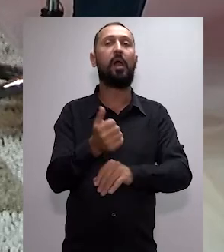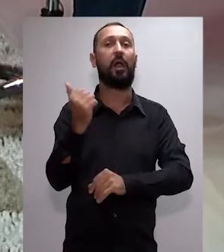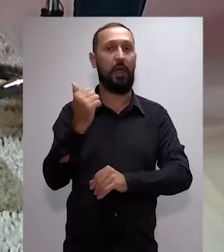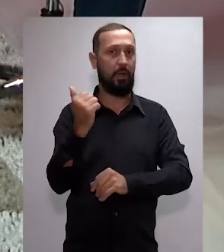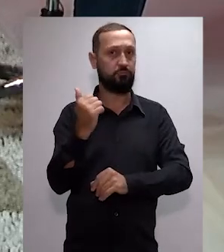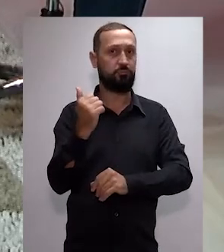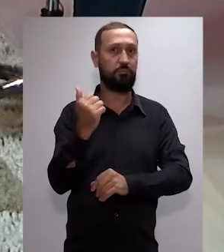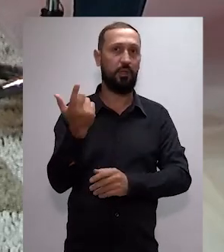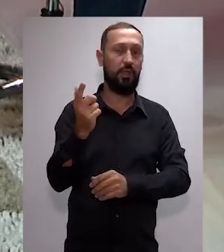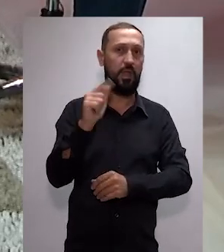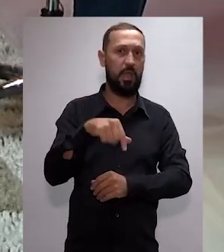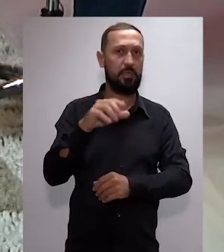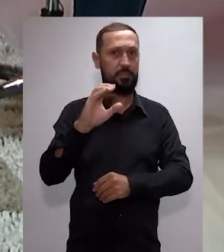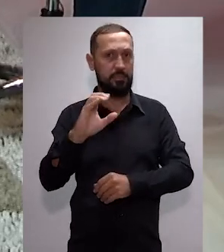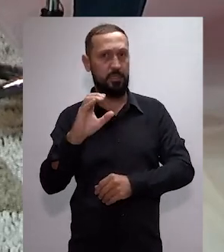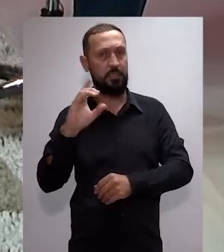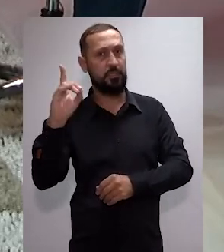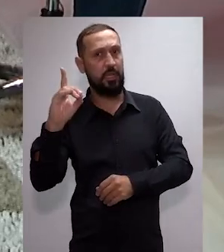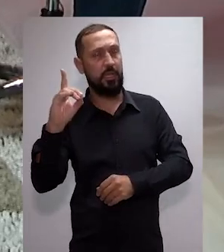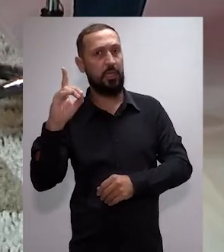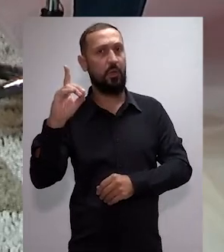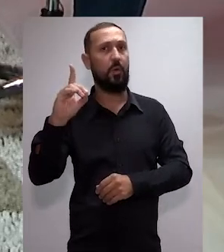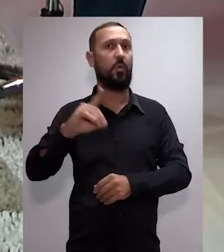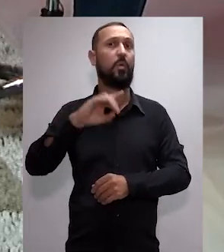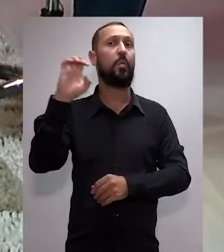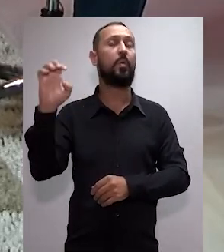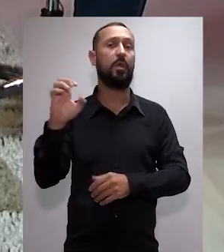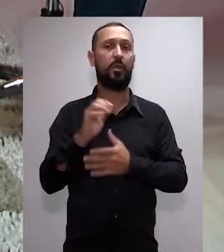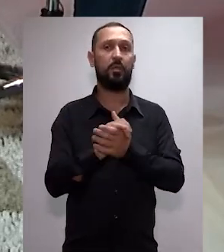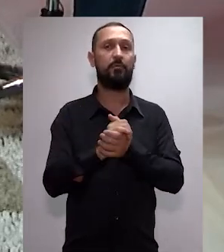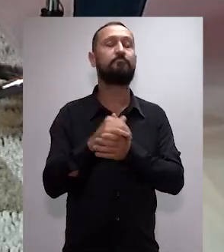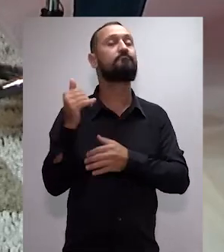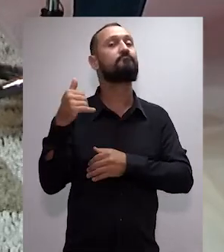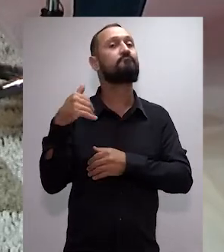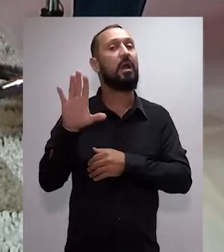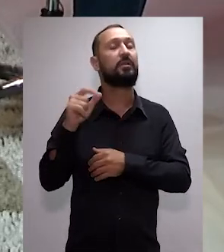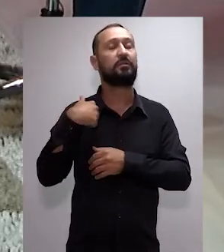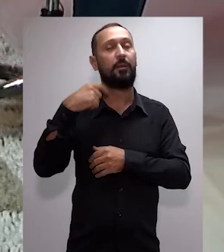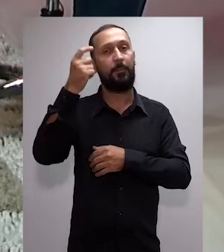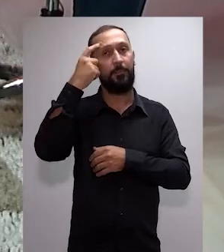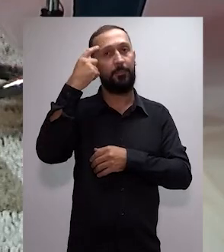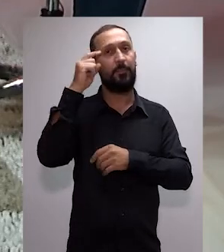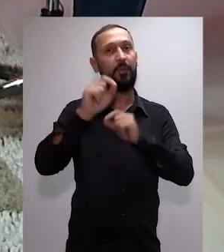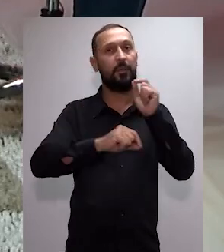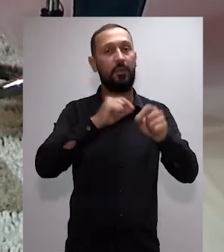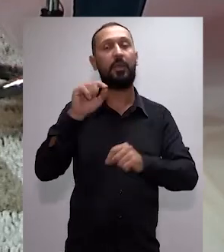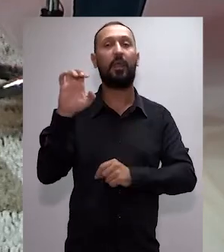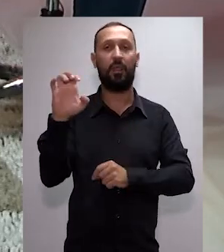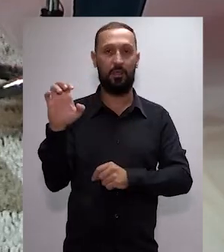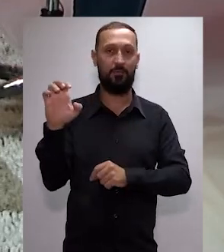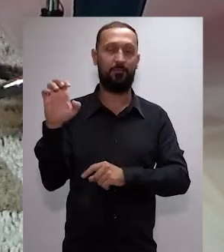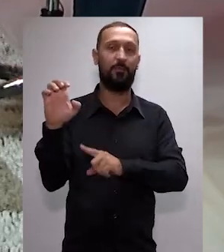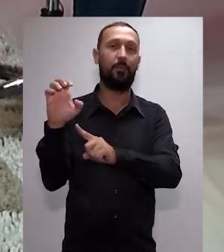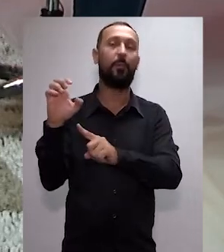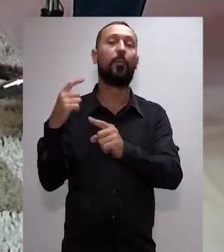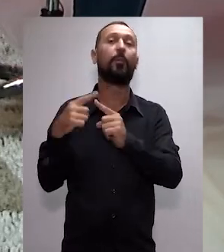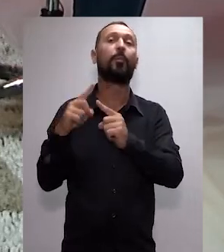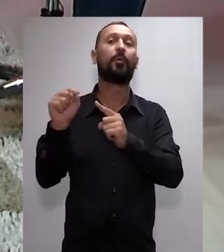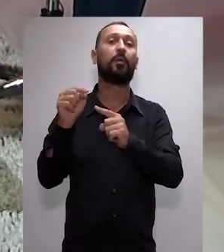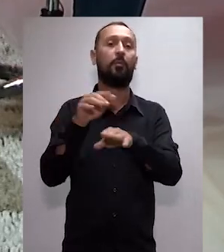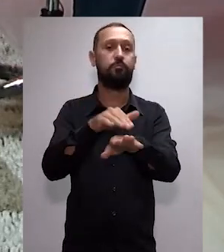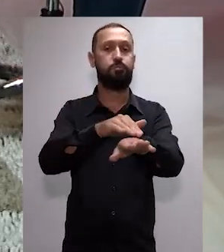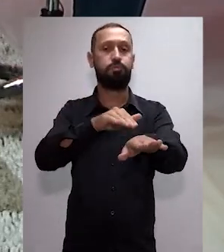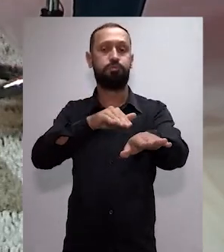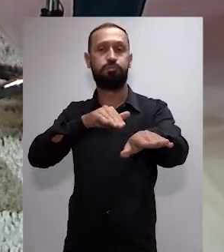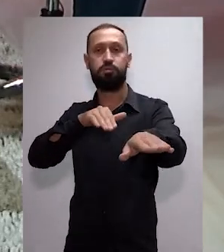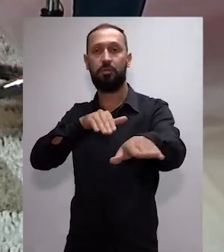dirigir aquele veículo, categoria C, categoria D ou categoria E. A grande maioria, Areta, acha que é a categoria E por